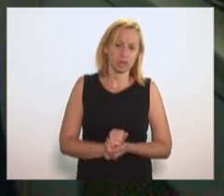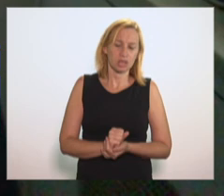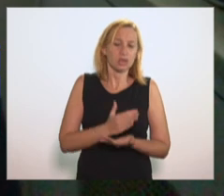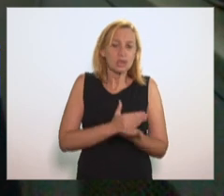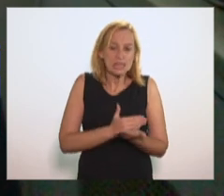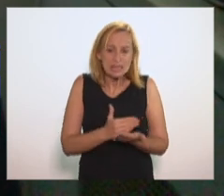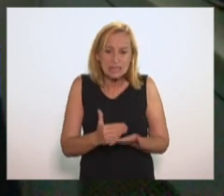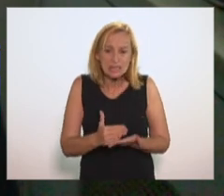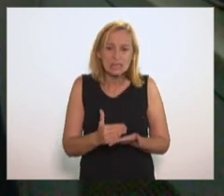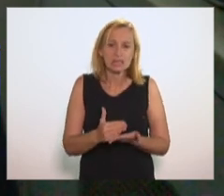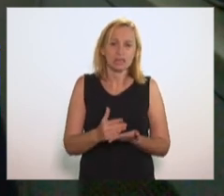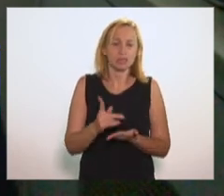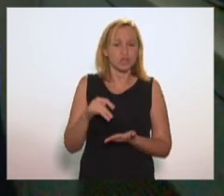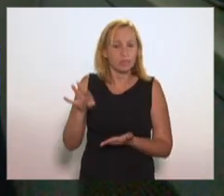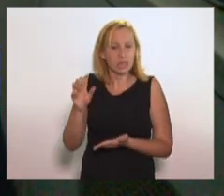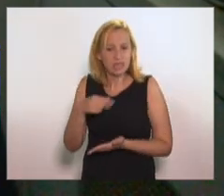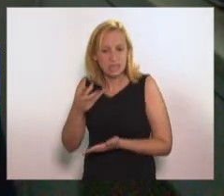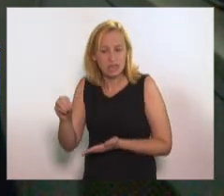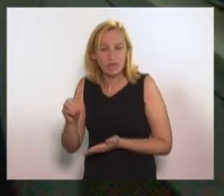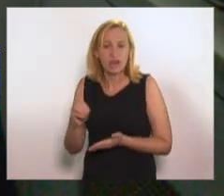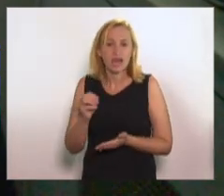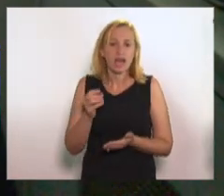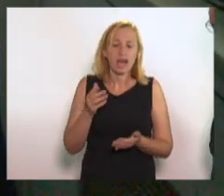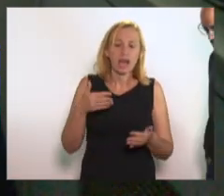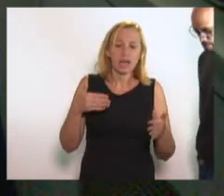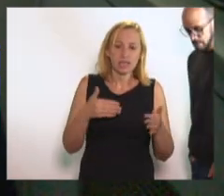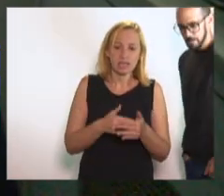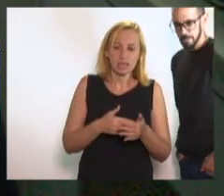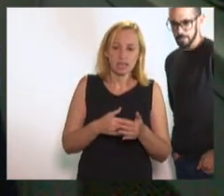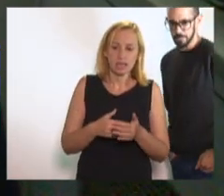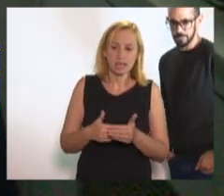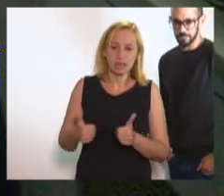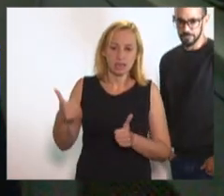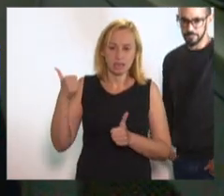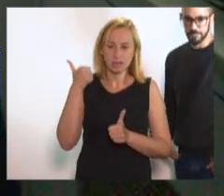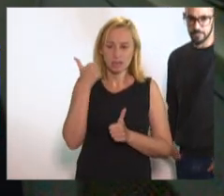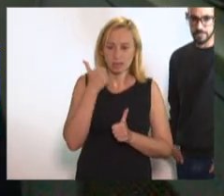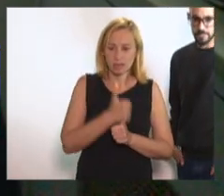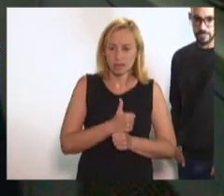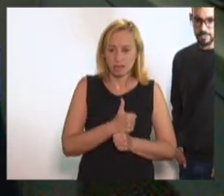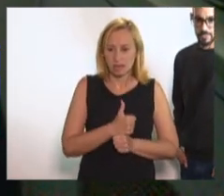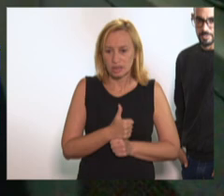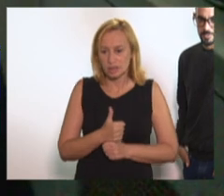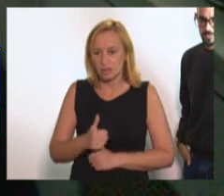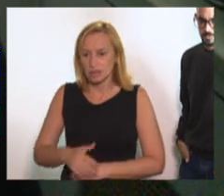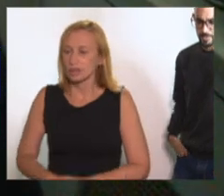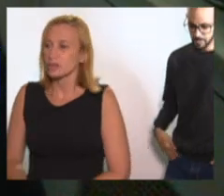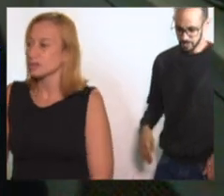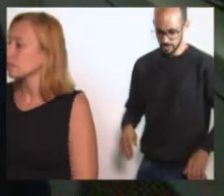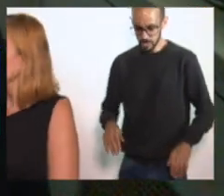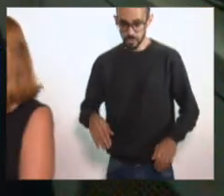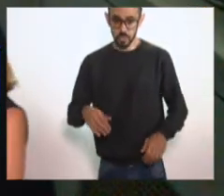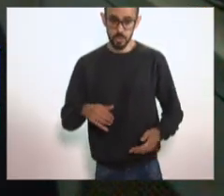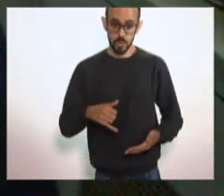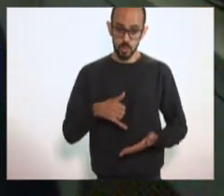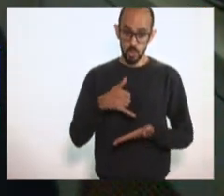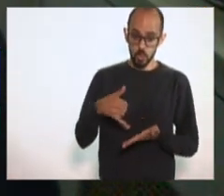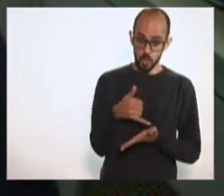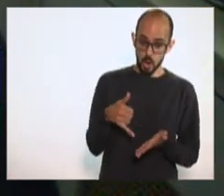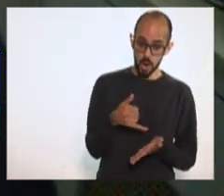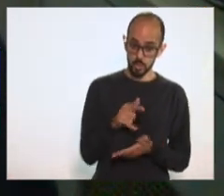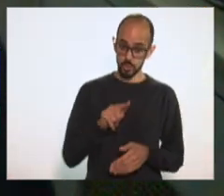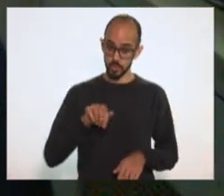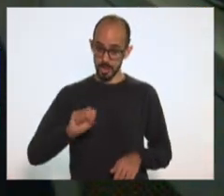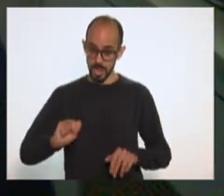época da prospecção até a exploração da água do óleo e do gás são descontados da